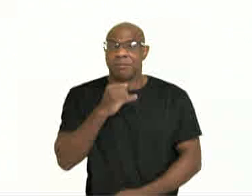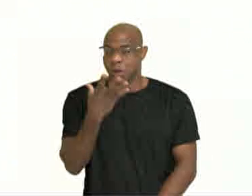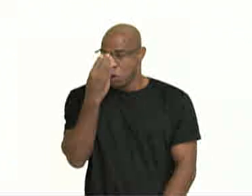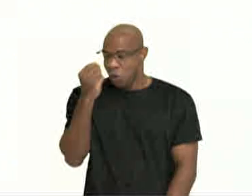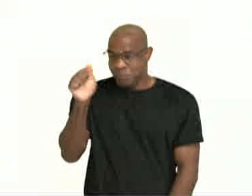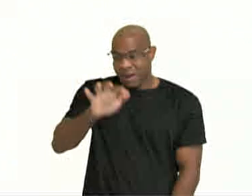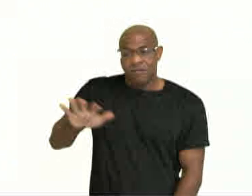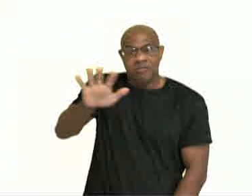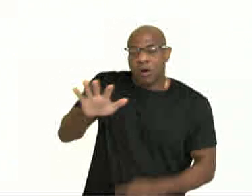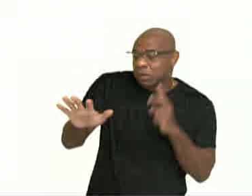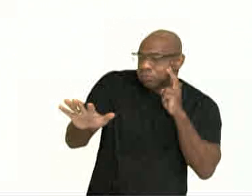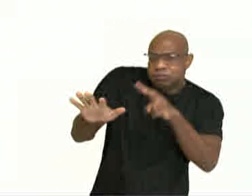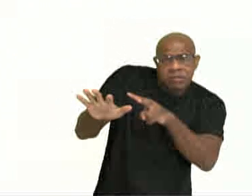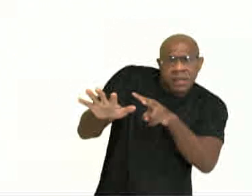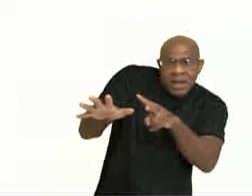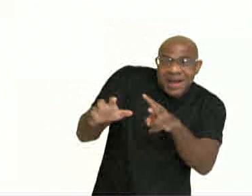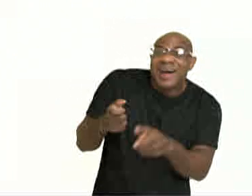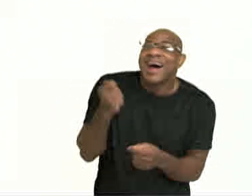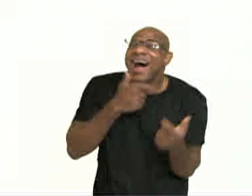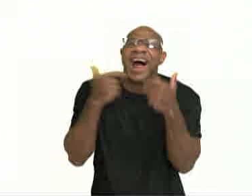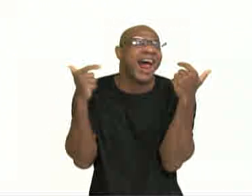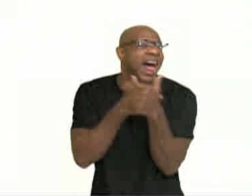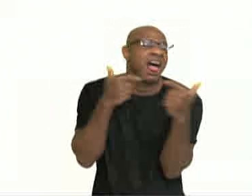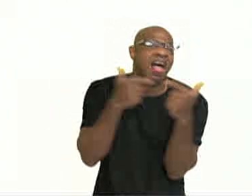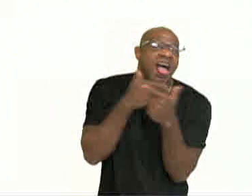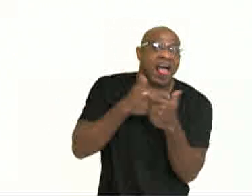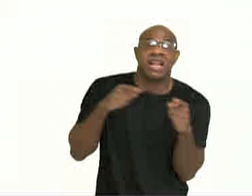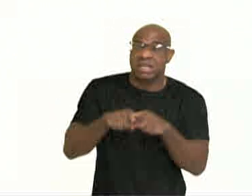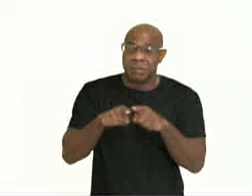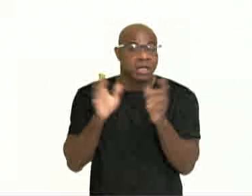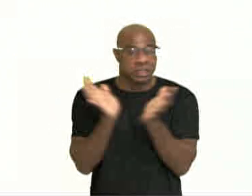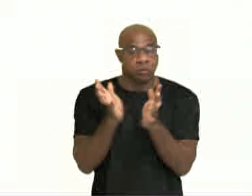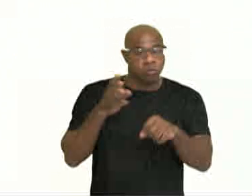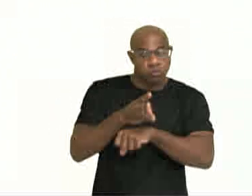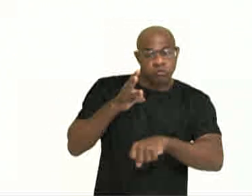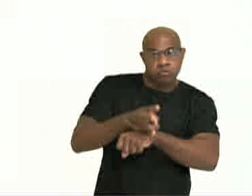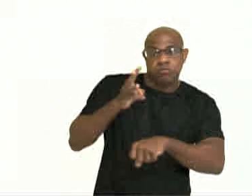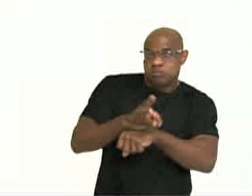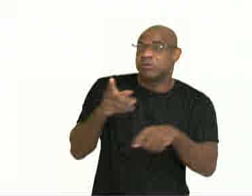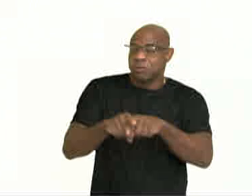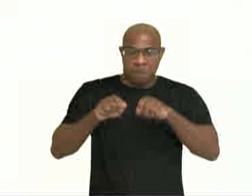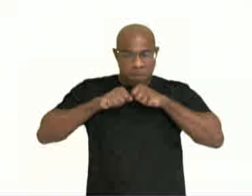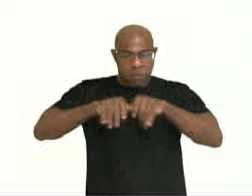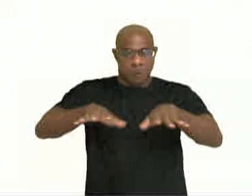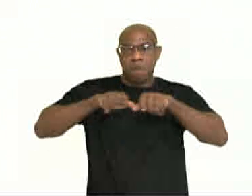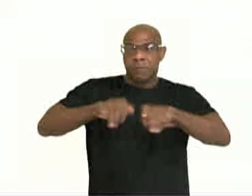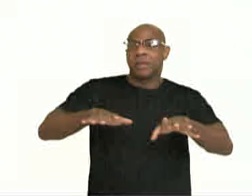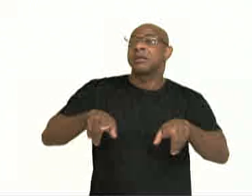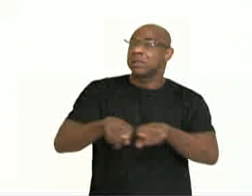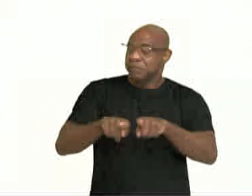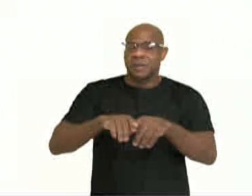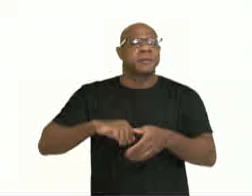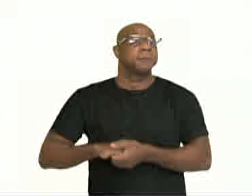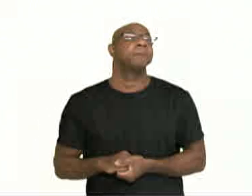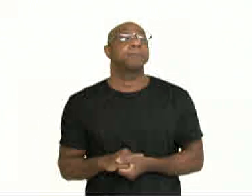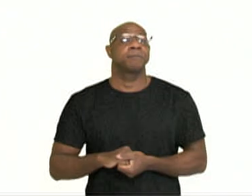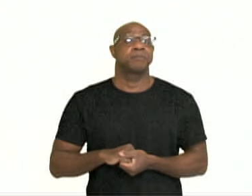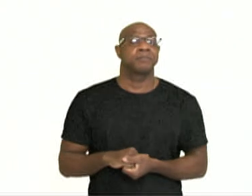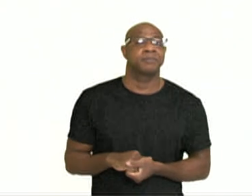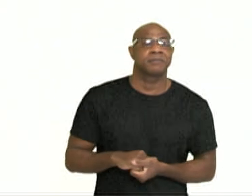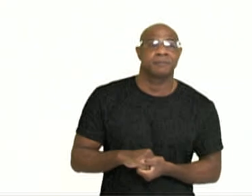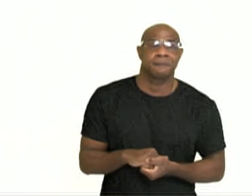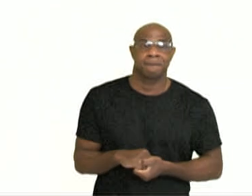algo engraçado e ronda os grupos do WhatsApp e do Facebook, via prints, e por aí vai.